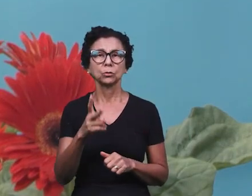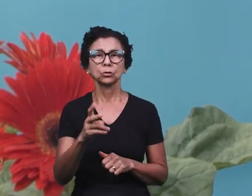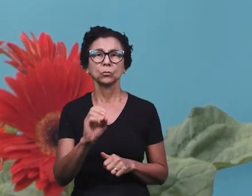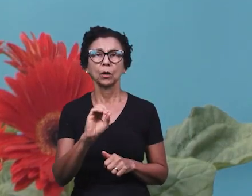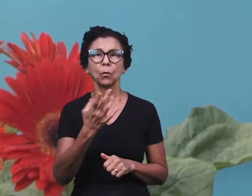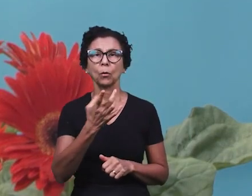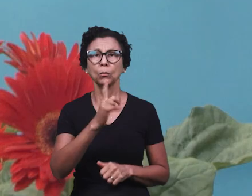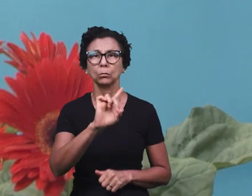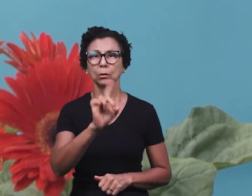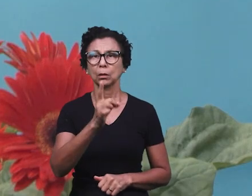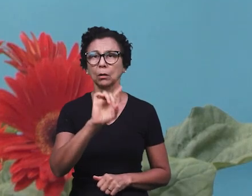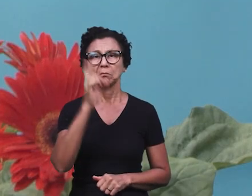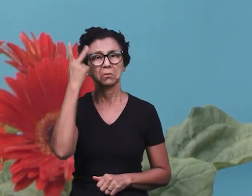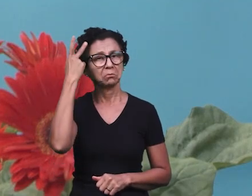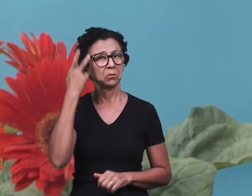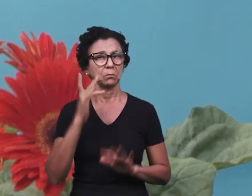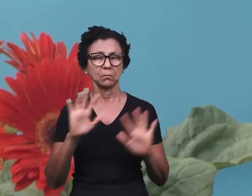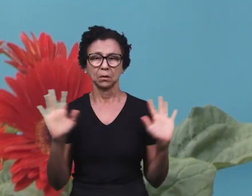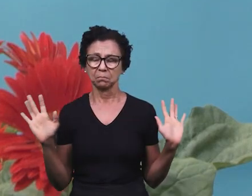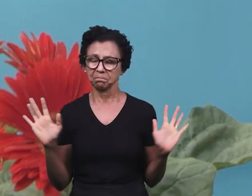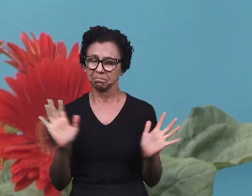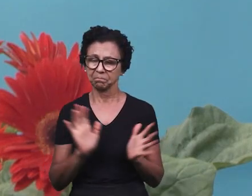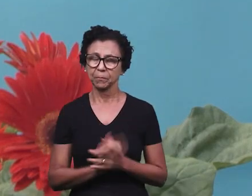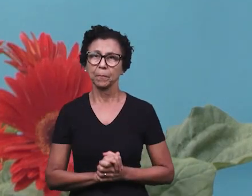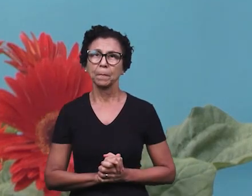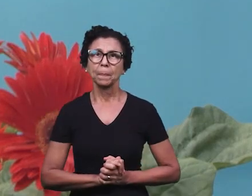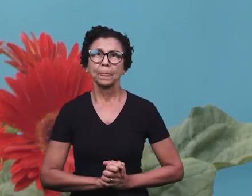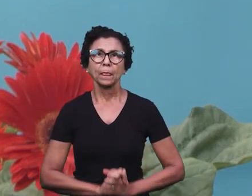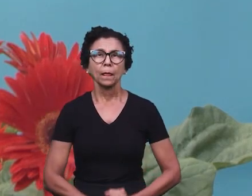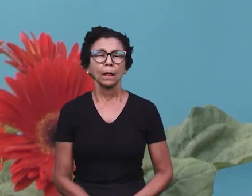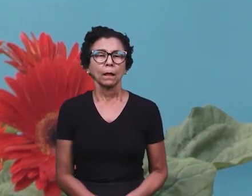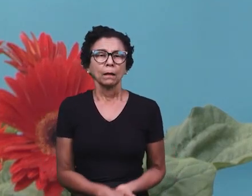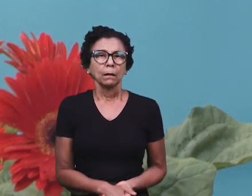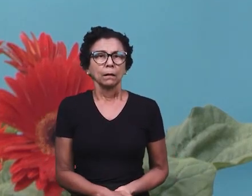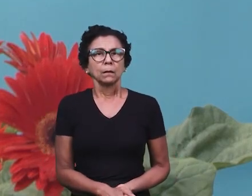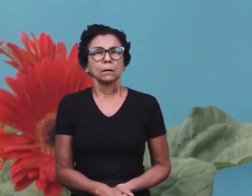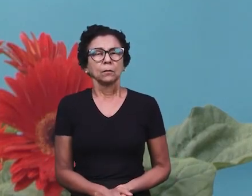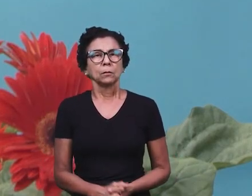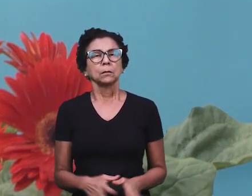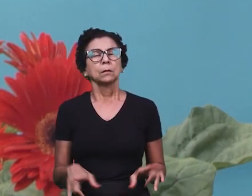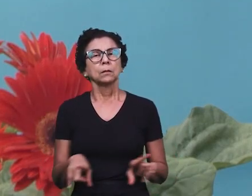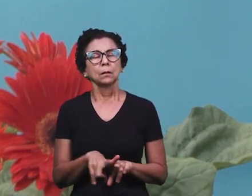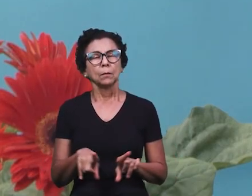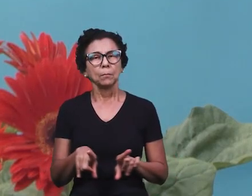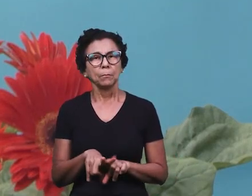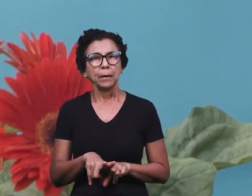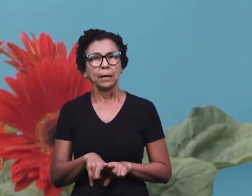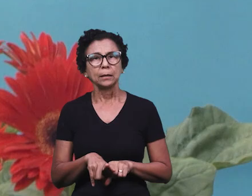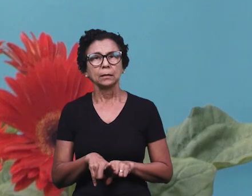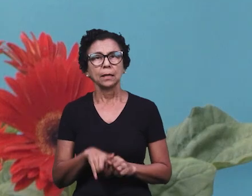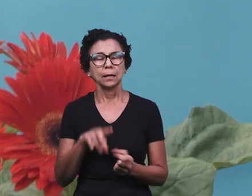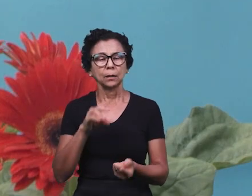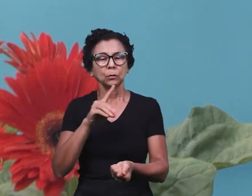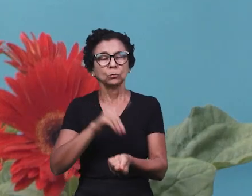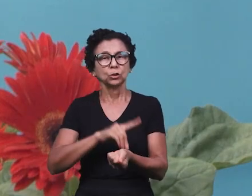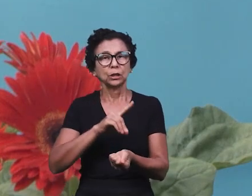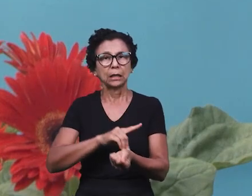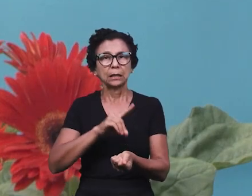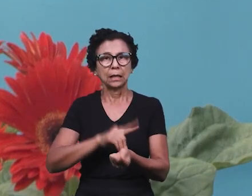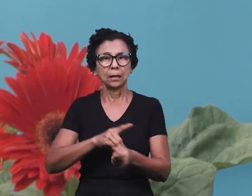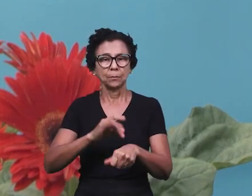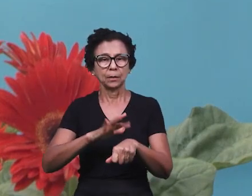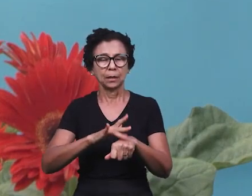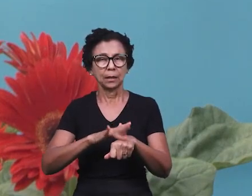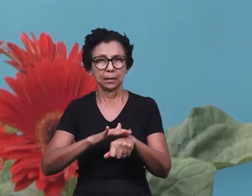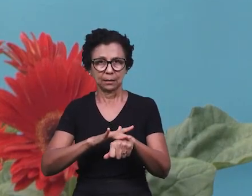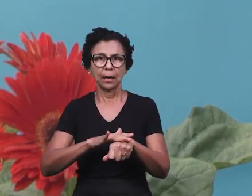ainda temos a sigla LADA, que é uma sigla relacionada com diabetes autoimune diagnosticado na idade